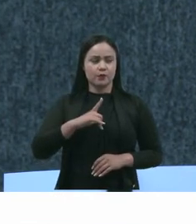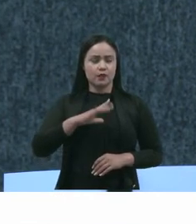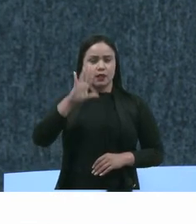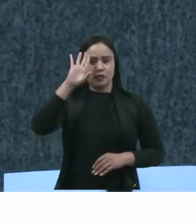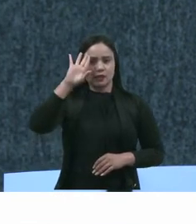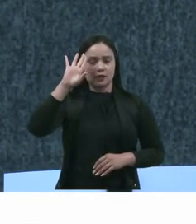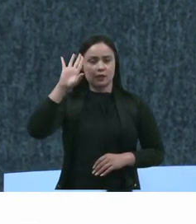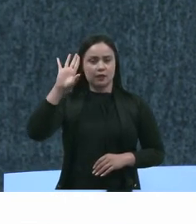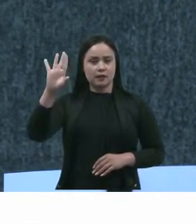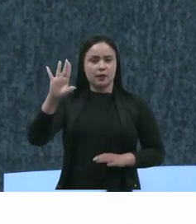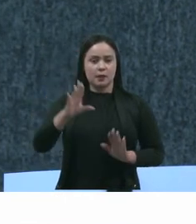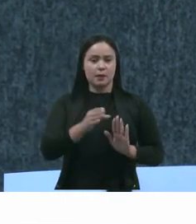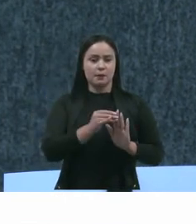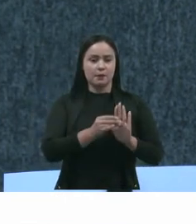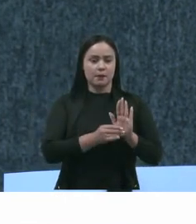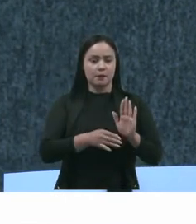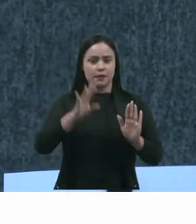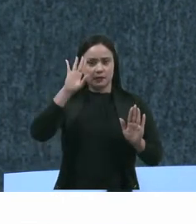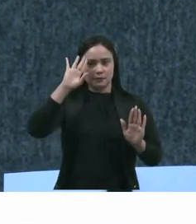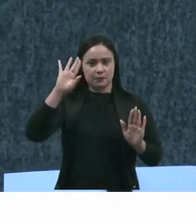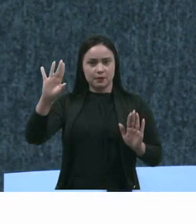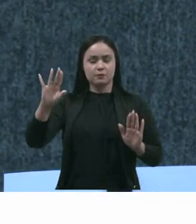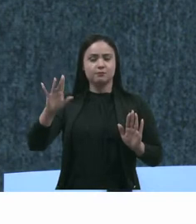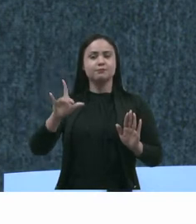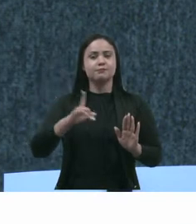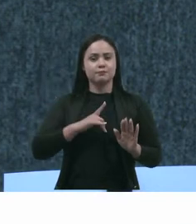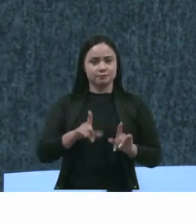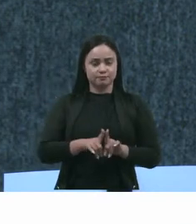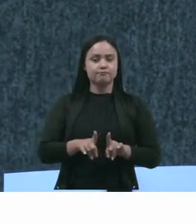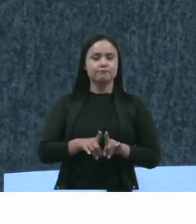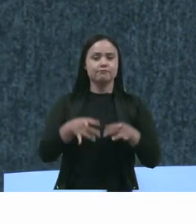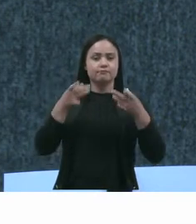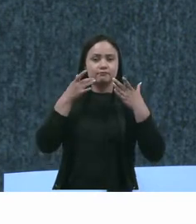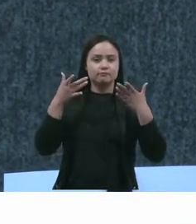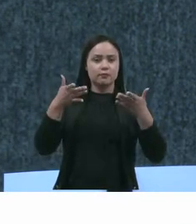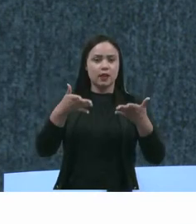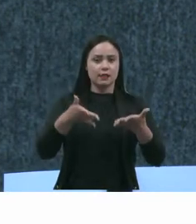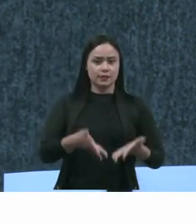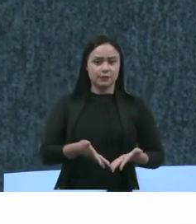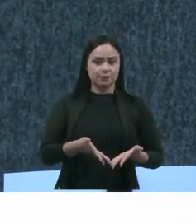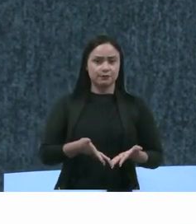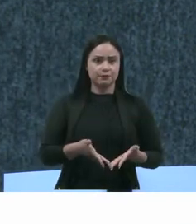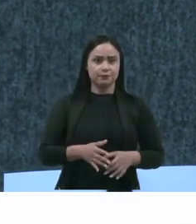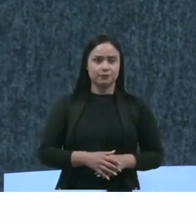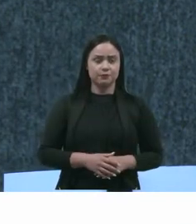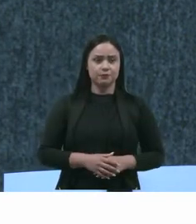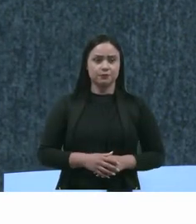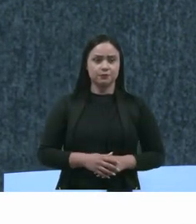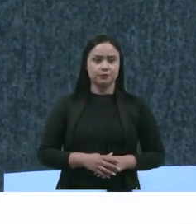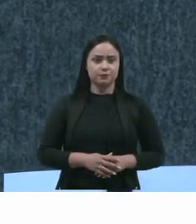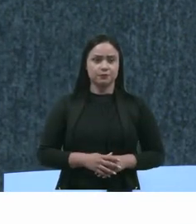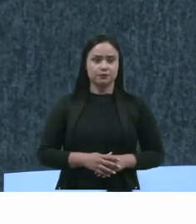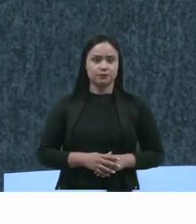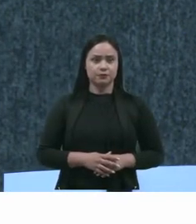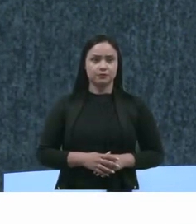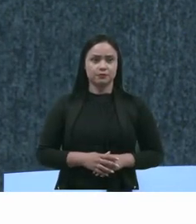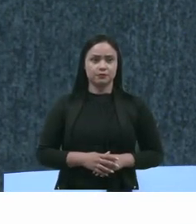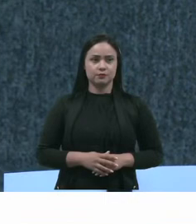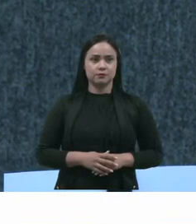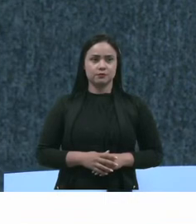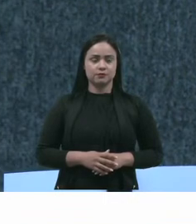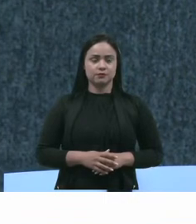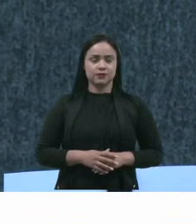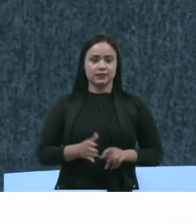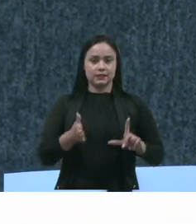Dr. Alberto Pavi Ribeiro, já se encontra também presente no nosso